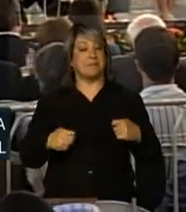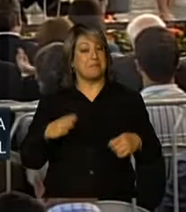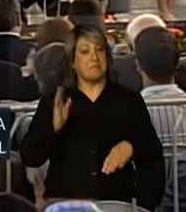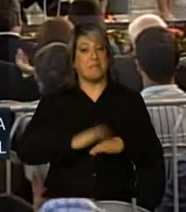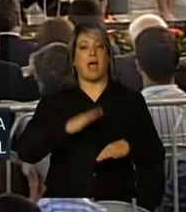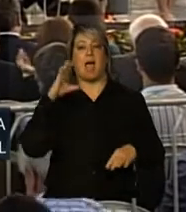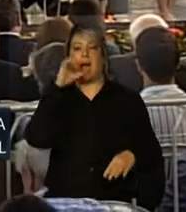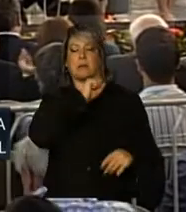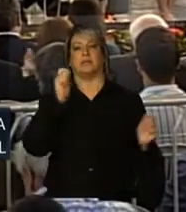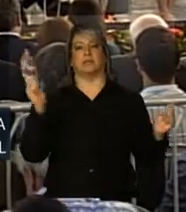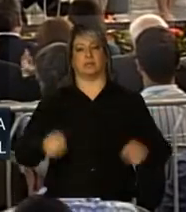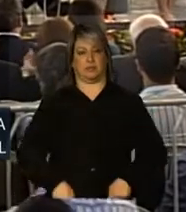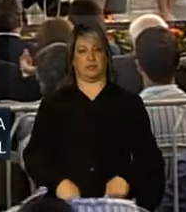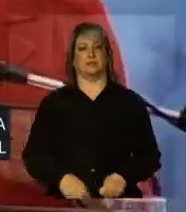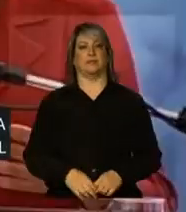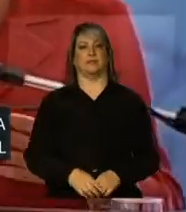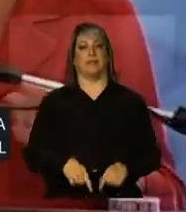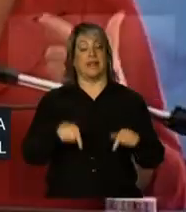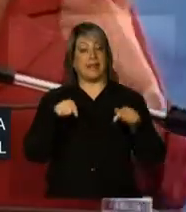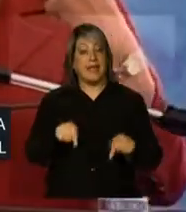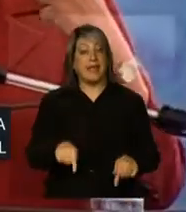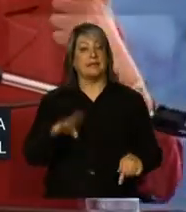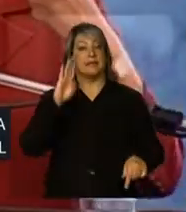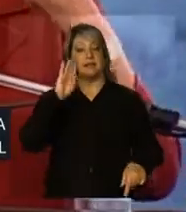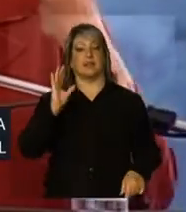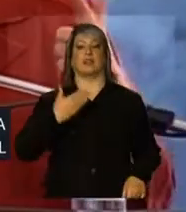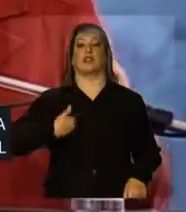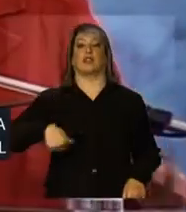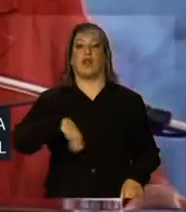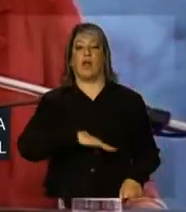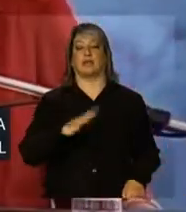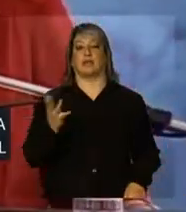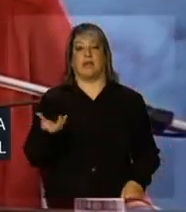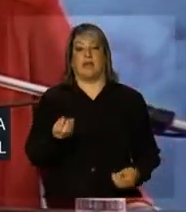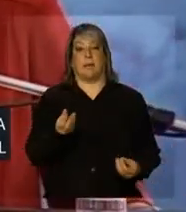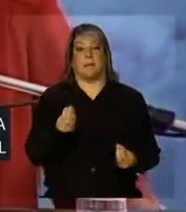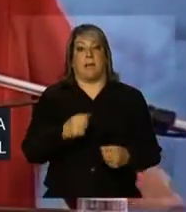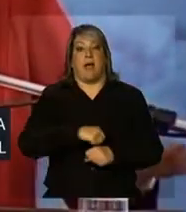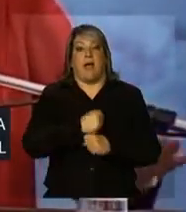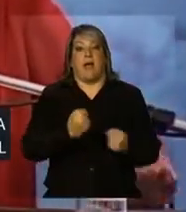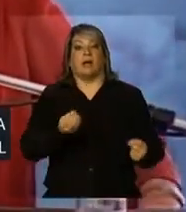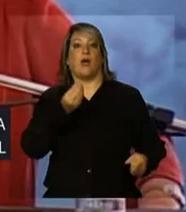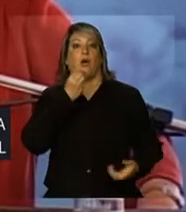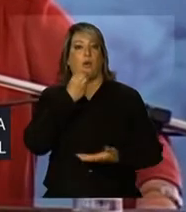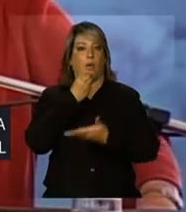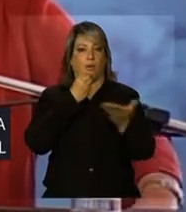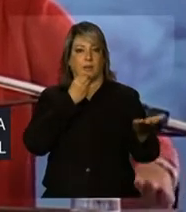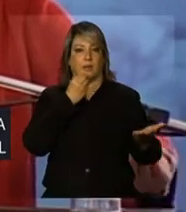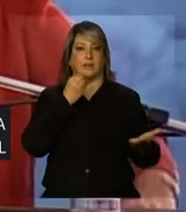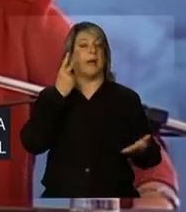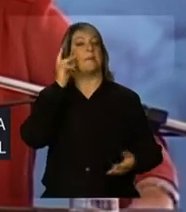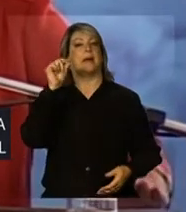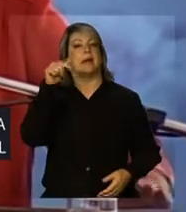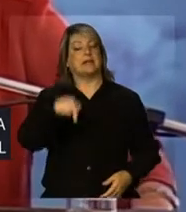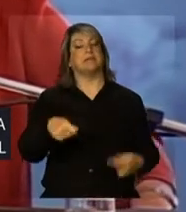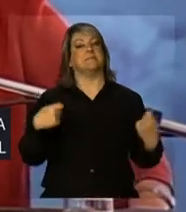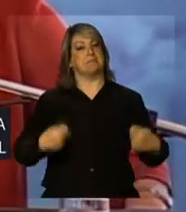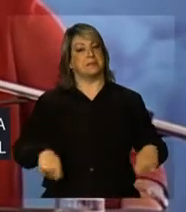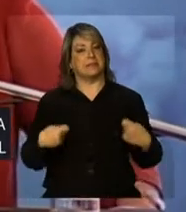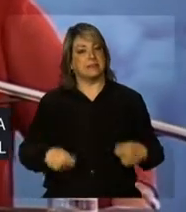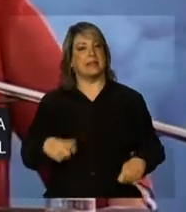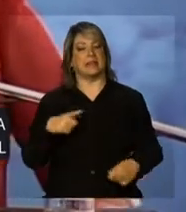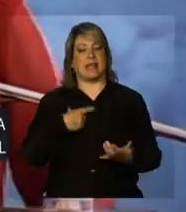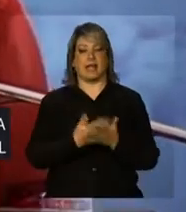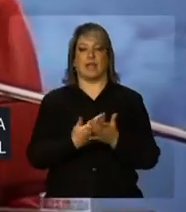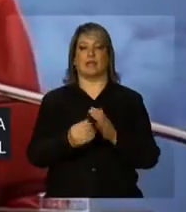mais rápido possível essa é a nossa grande oportunidade E para isso precisa de